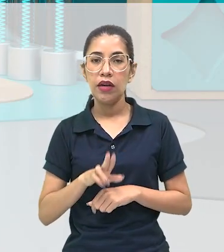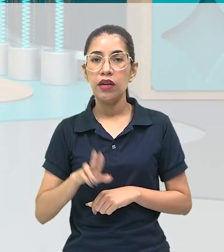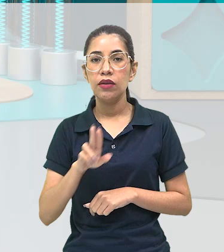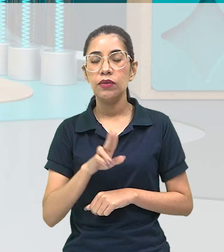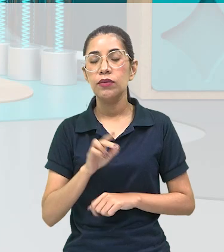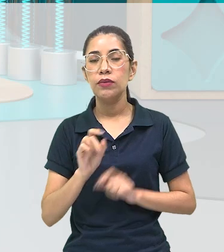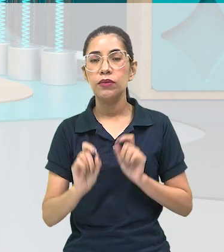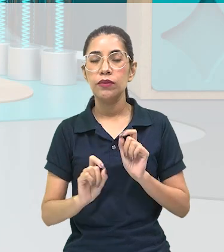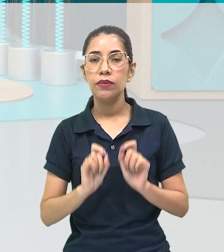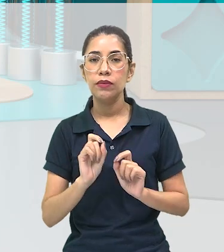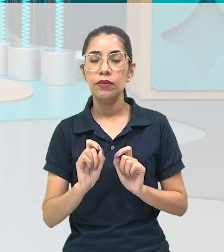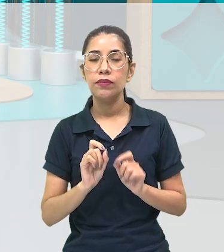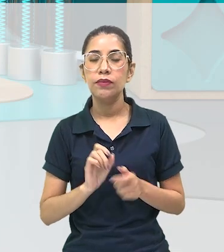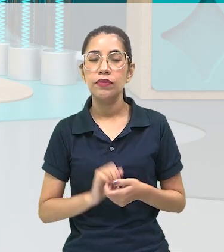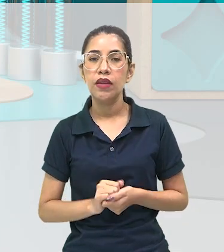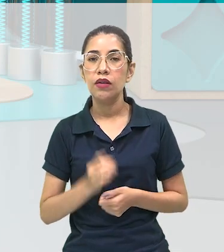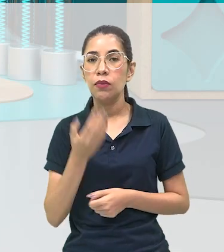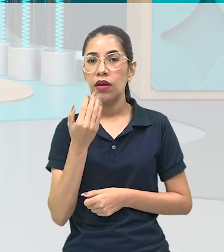uma